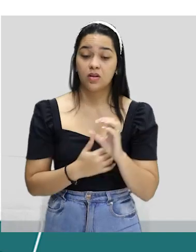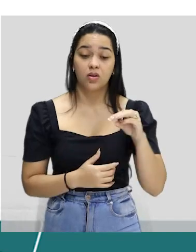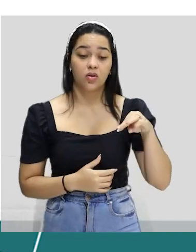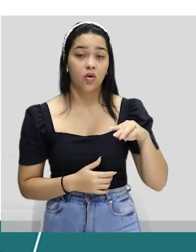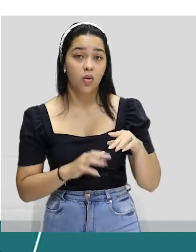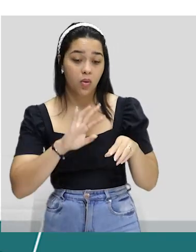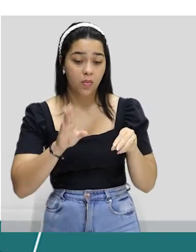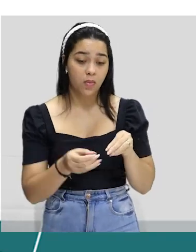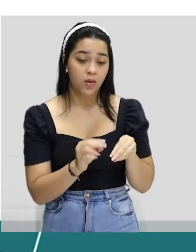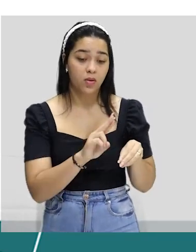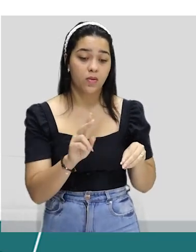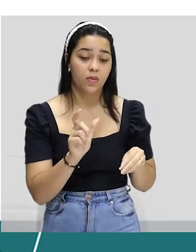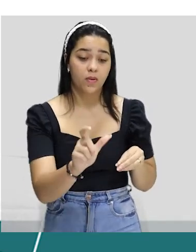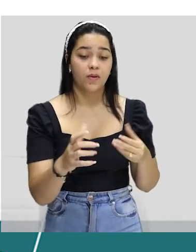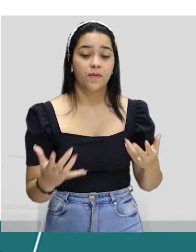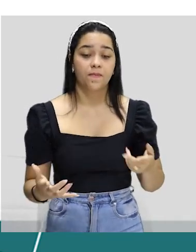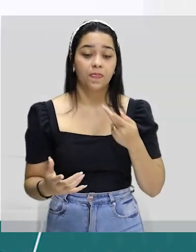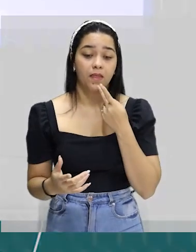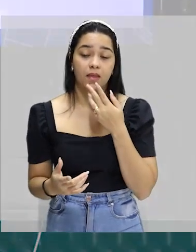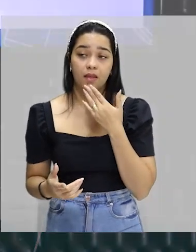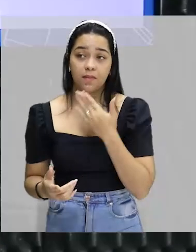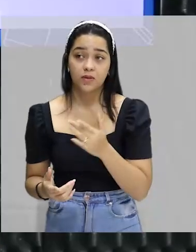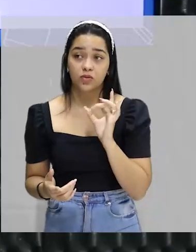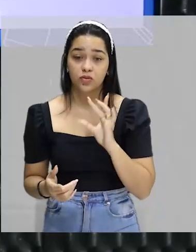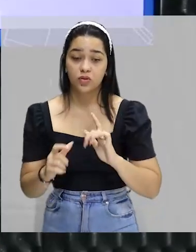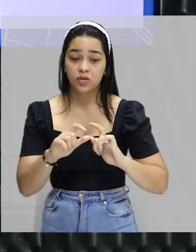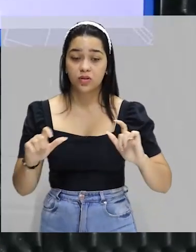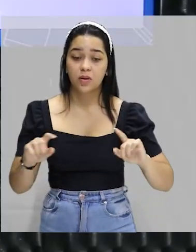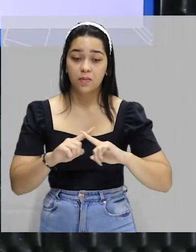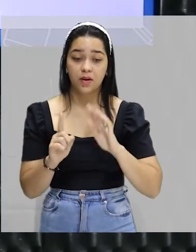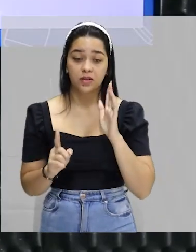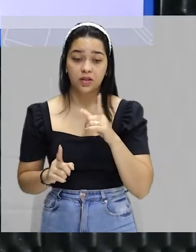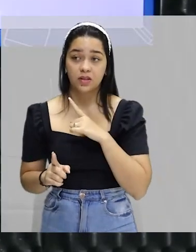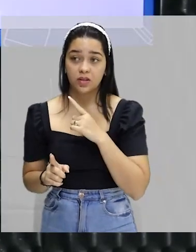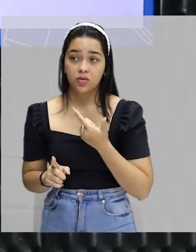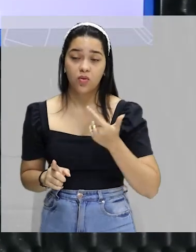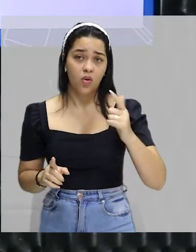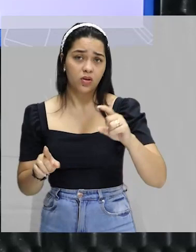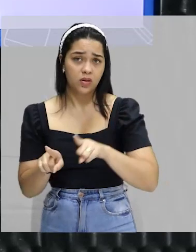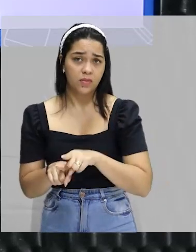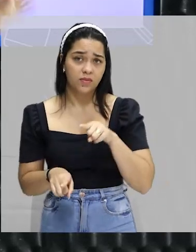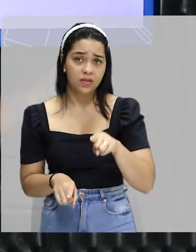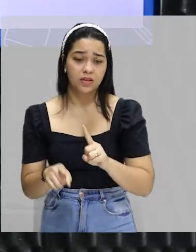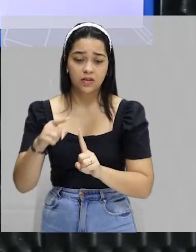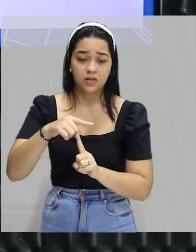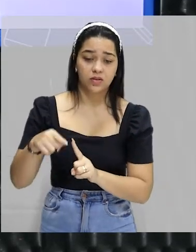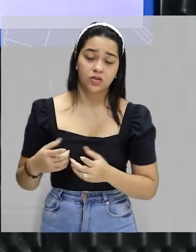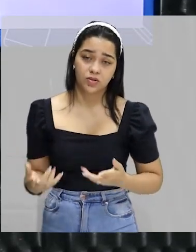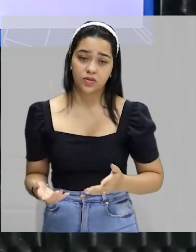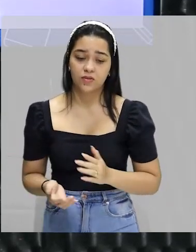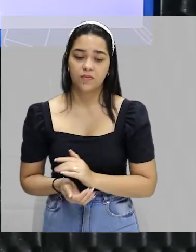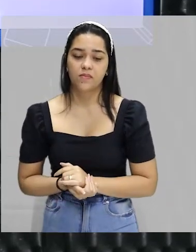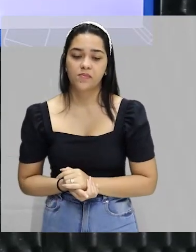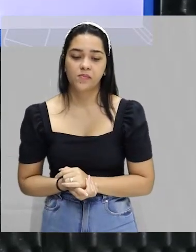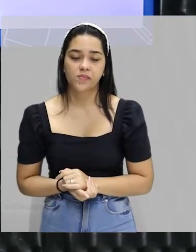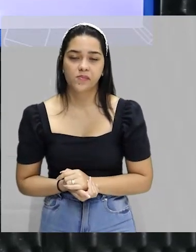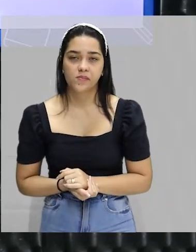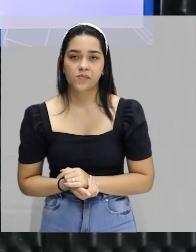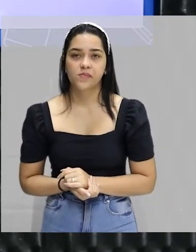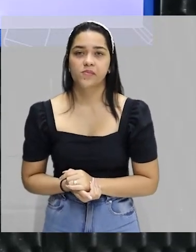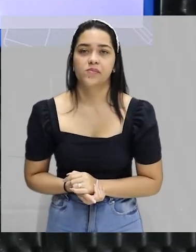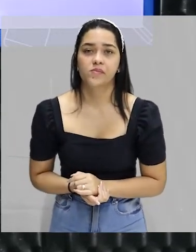no início dessa aula. E aqui está pedindo só esta oração, mas a gente já viu ela junto com outras para você classificar respectivamente. Então, olha